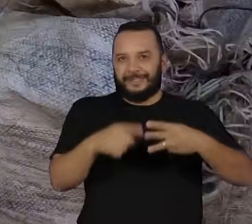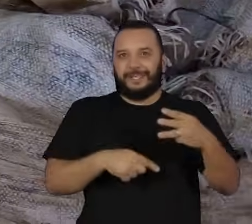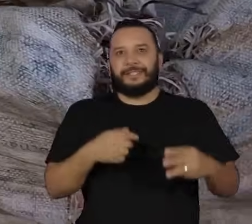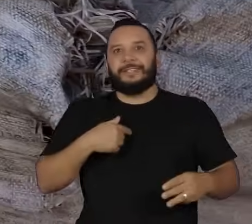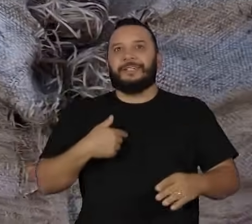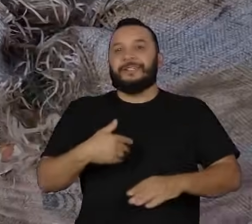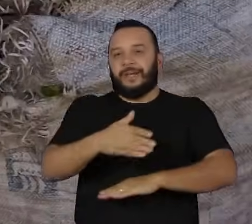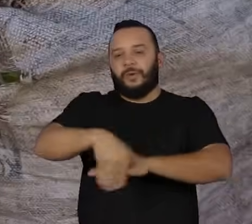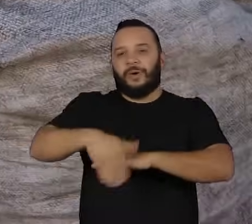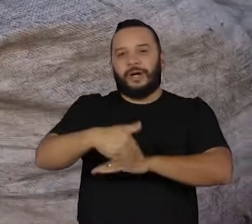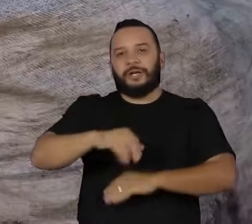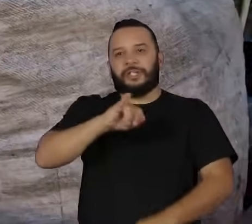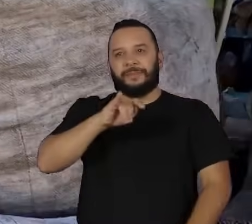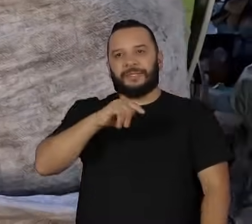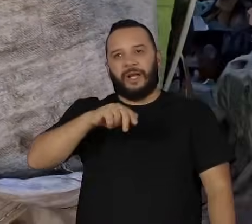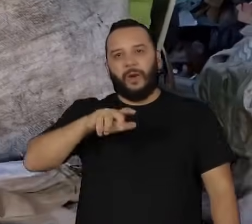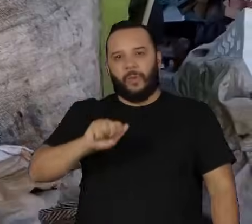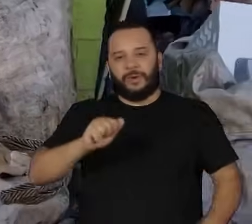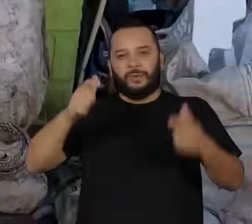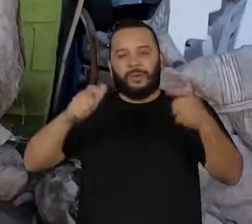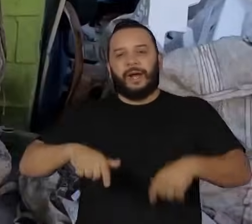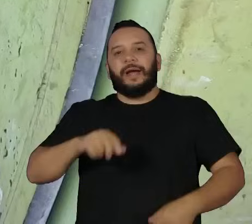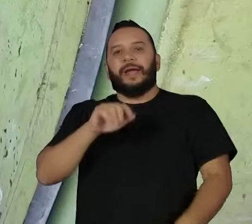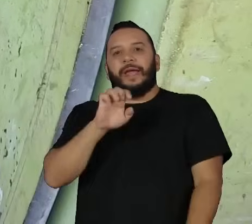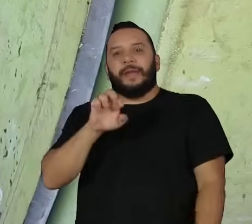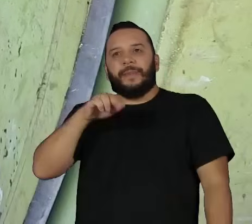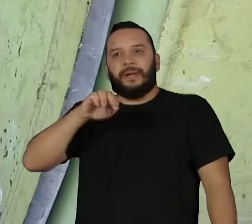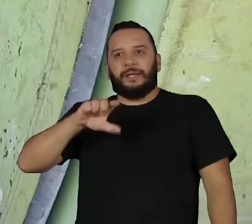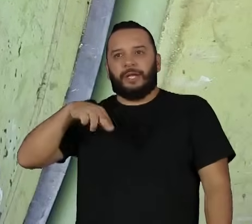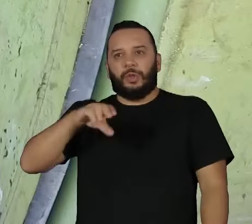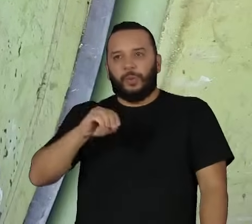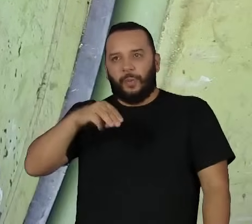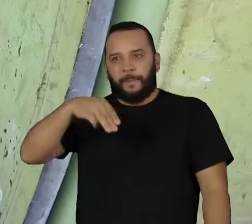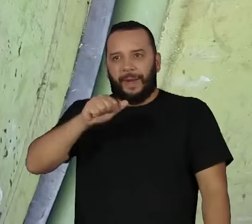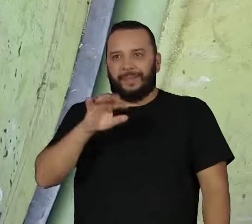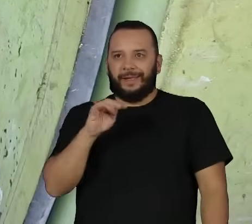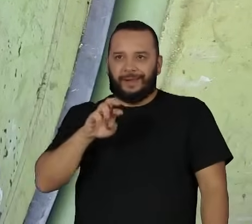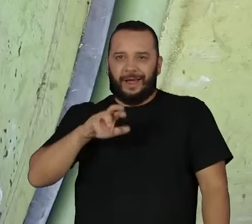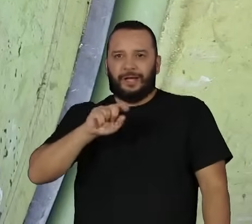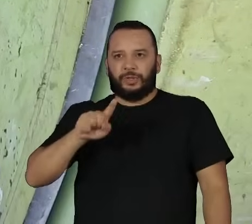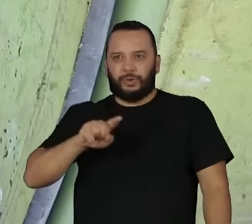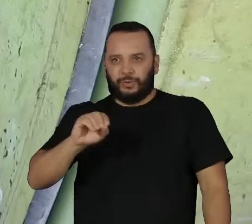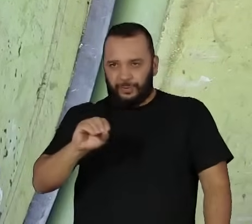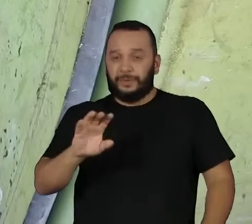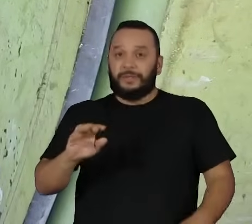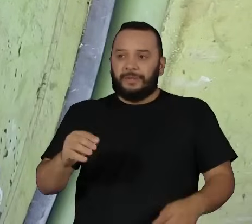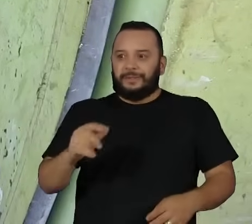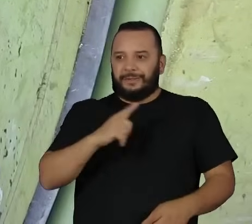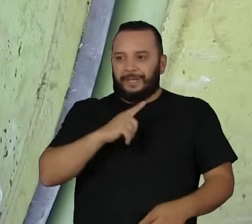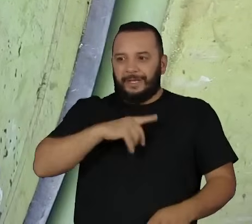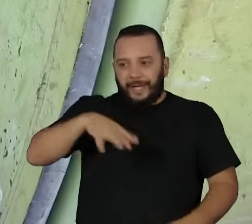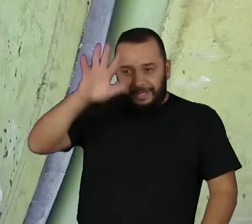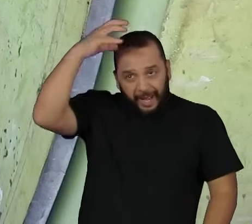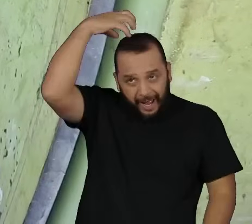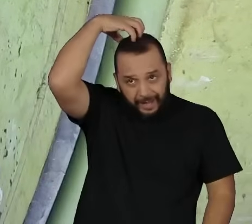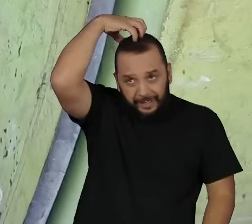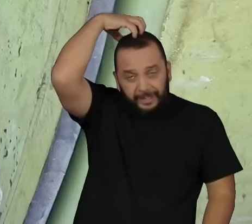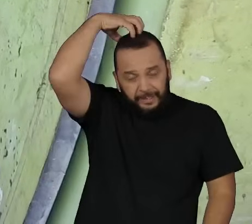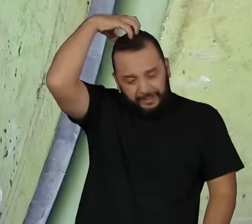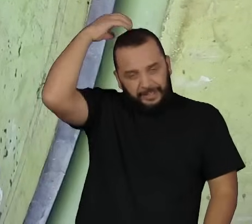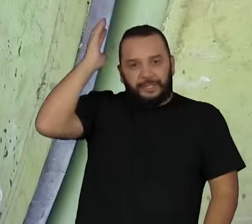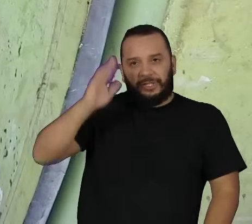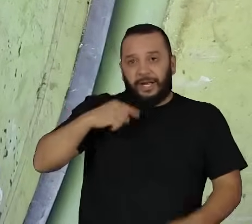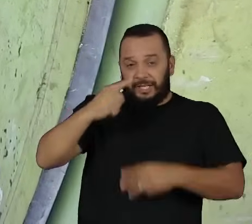Rua Japixaua, Hermelino Matarazzo. A rainha da reciclagem e os guerreiros de Deus surgiu por conta de que eu sou